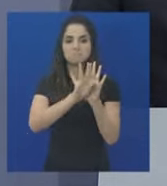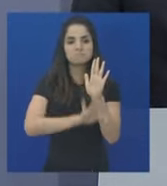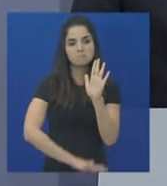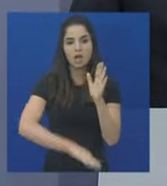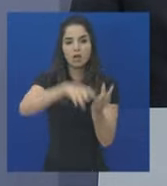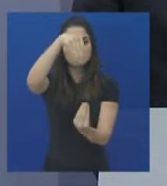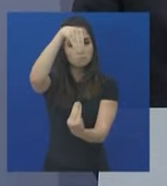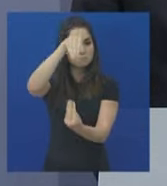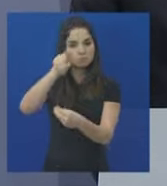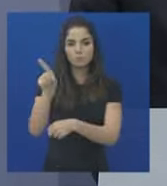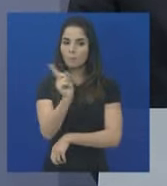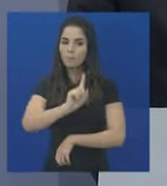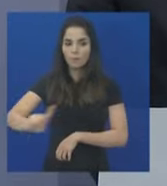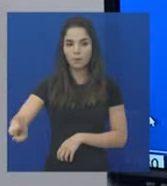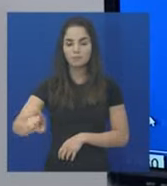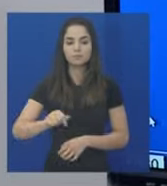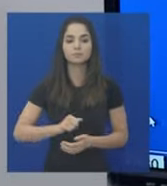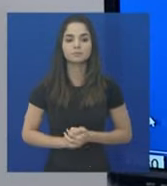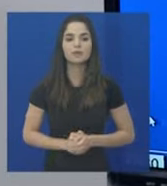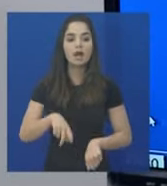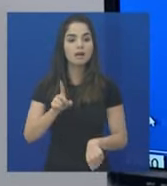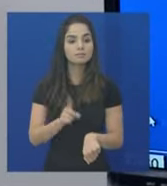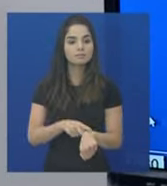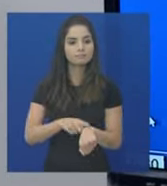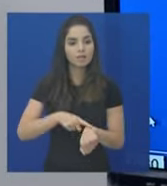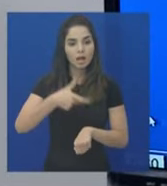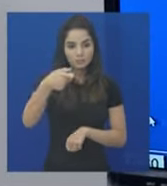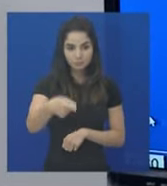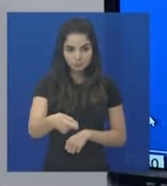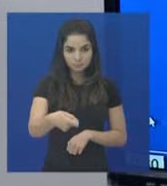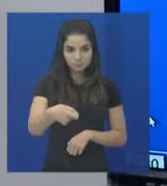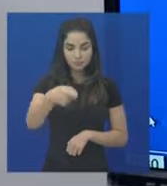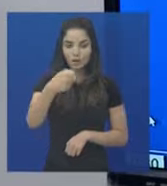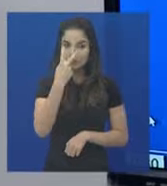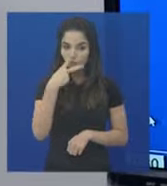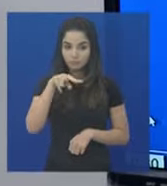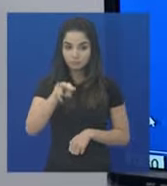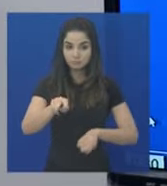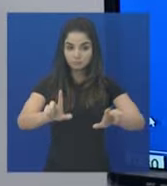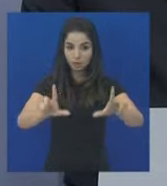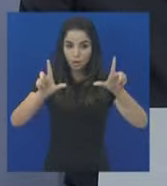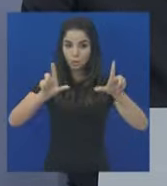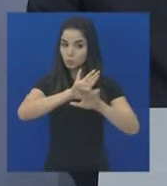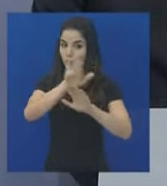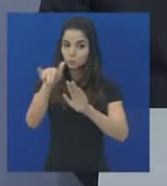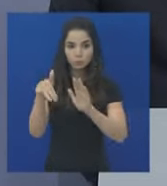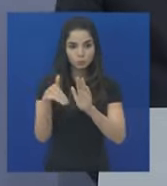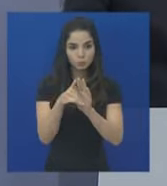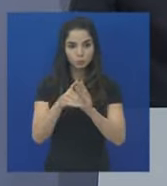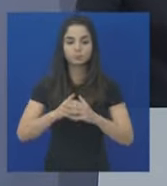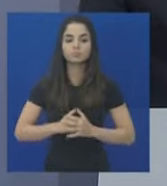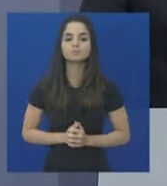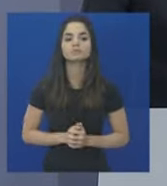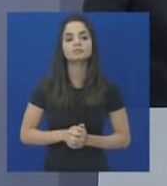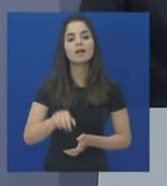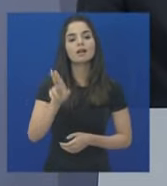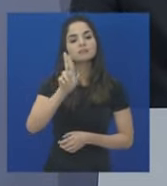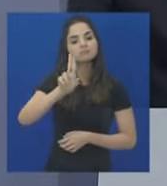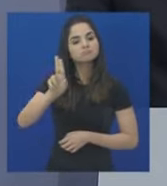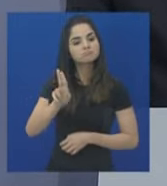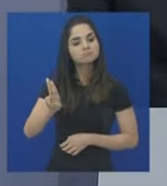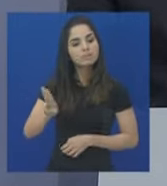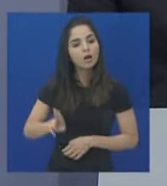panfleto. O tempo será marcado por um cronômetro, que está visível a todos aqui no estúdio. Os nomes para o